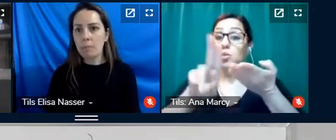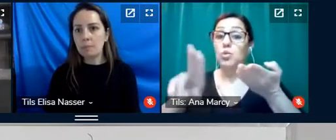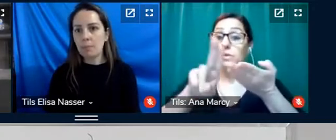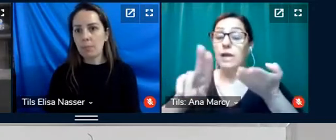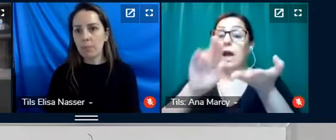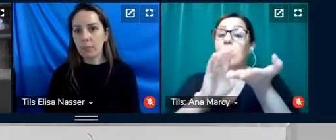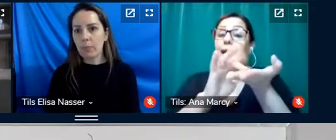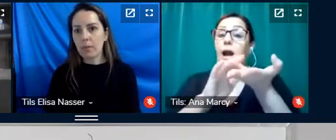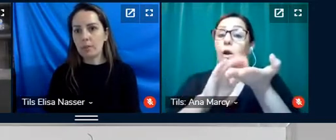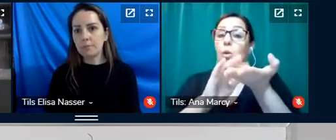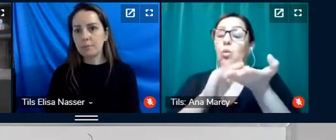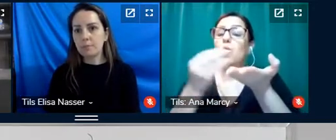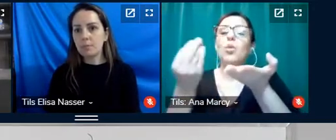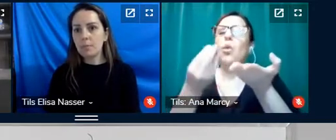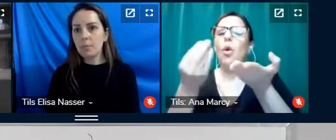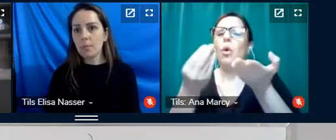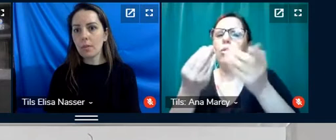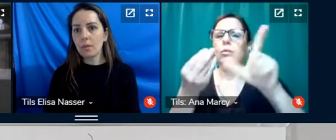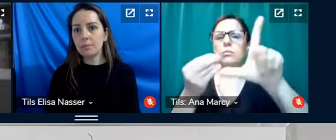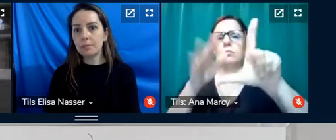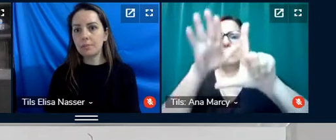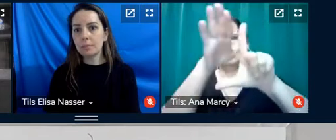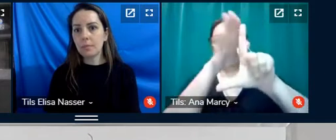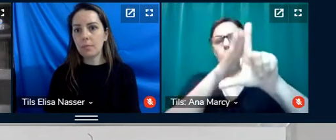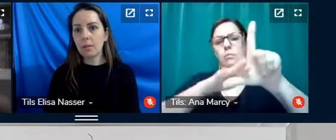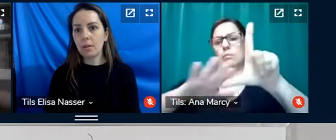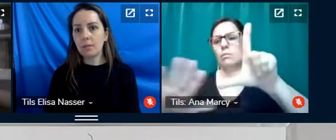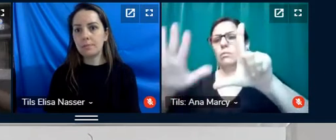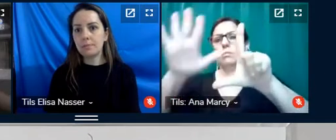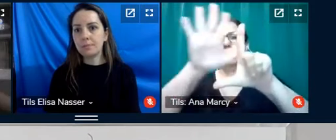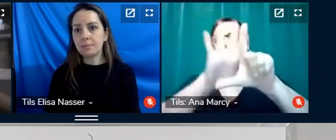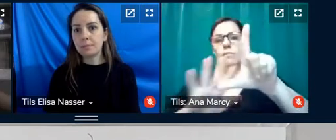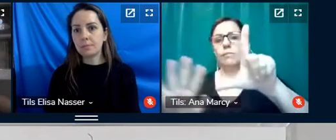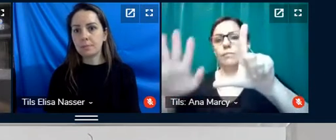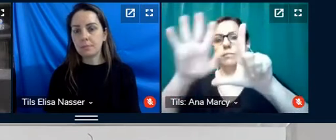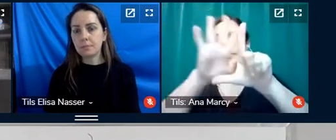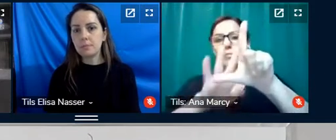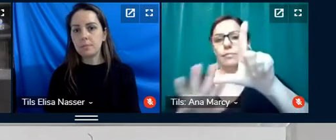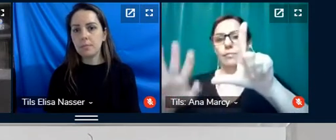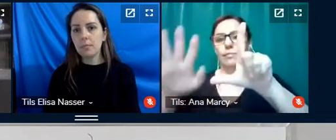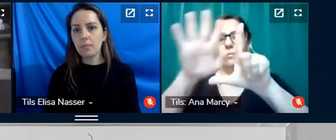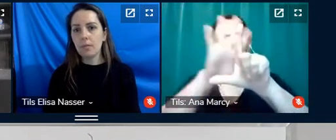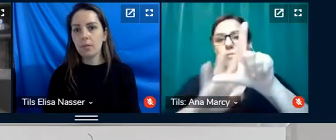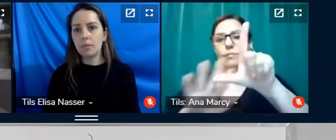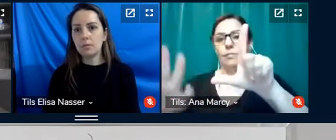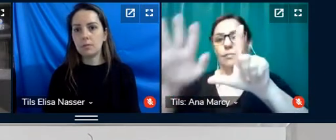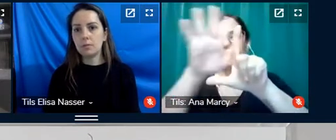ser? O que é o eixo cartesiano? Vou botar aqui, ó, força